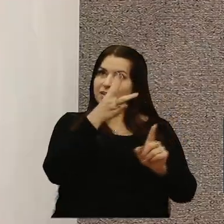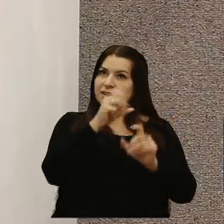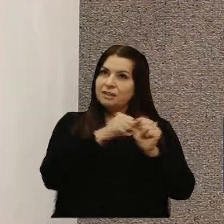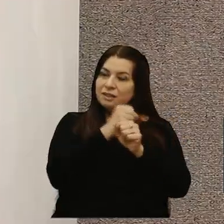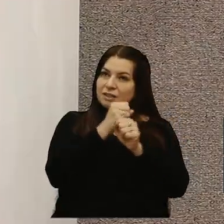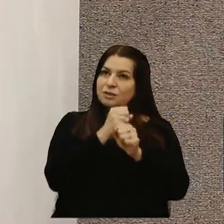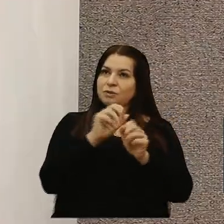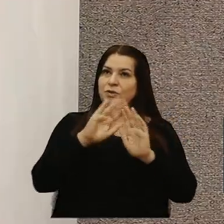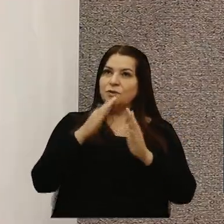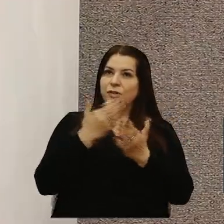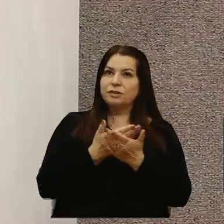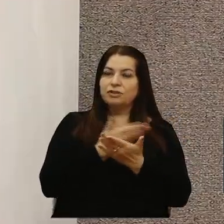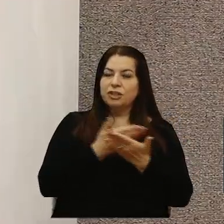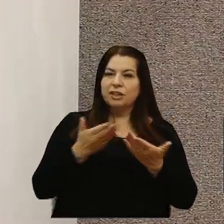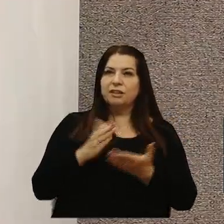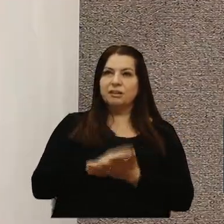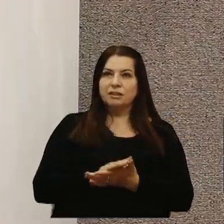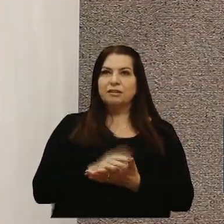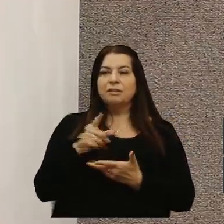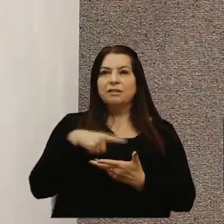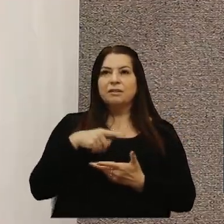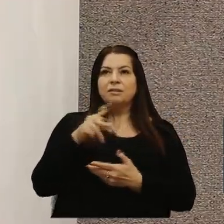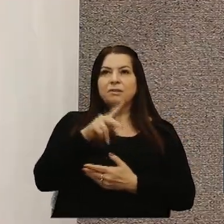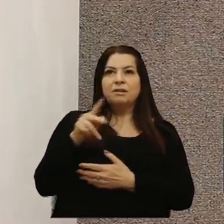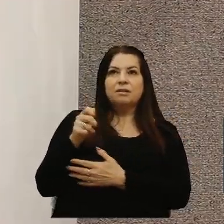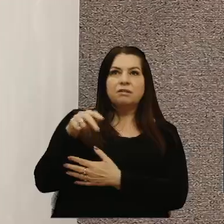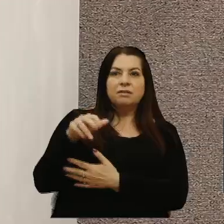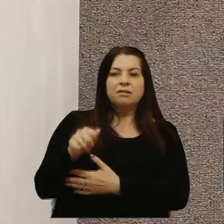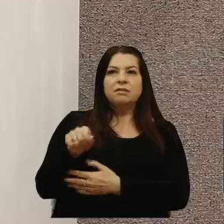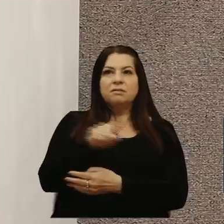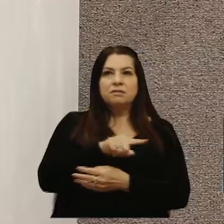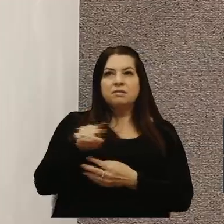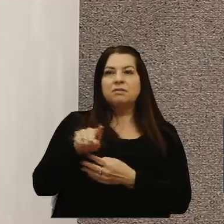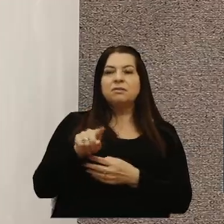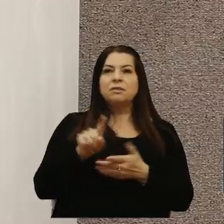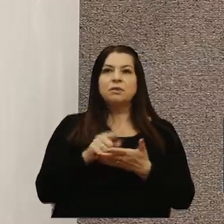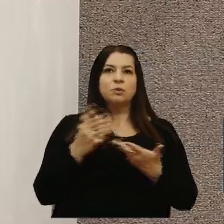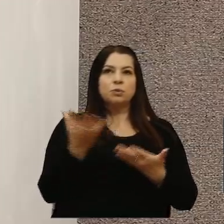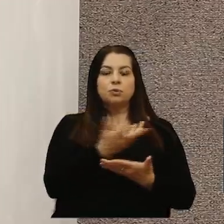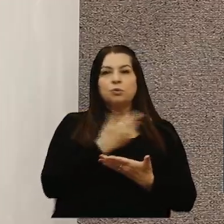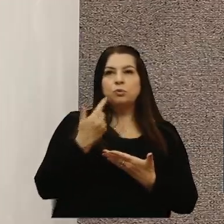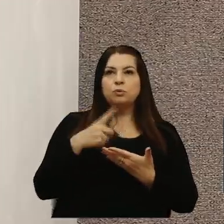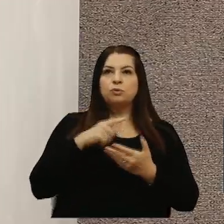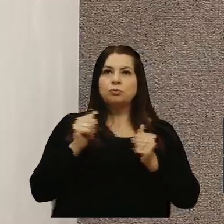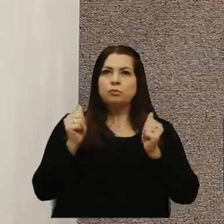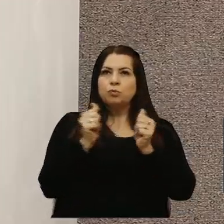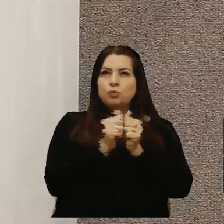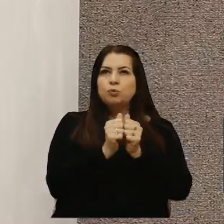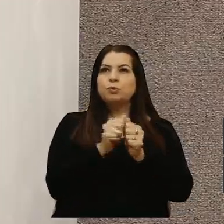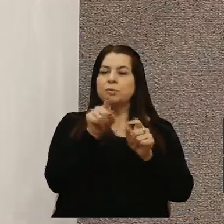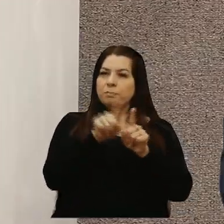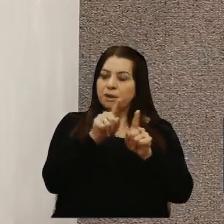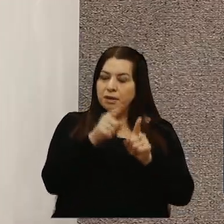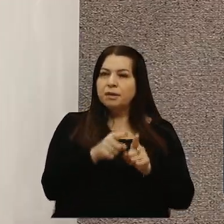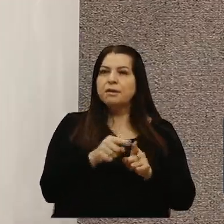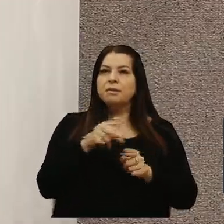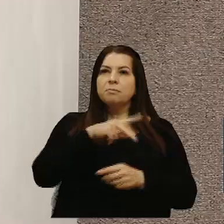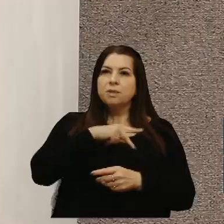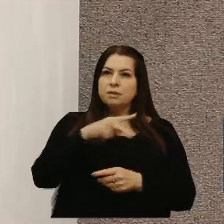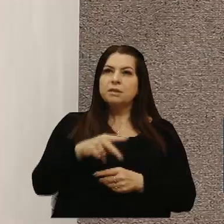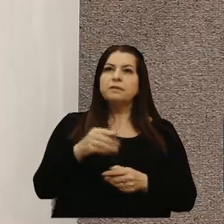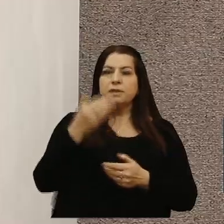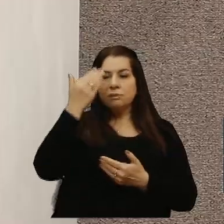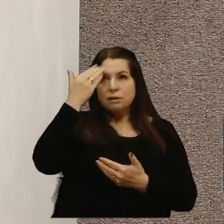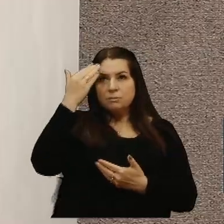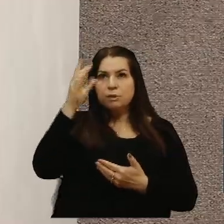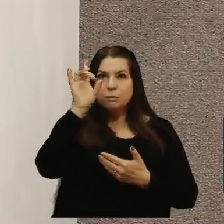existência do colégio, então saudar a Profiana, o Cláudio, o Germano, enfim, todos que vão estar conosco daqui a pouco também. E, presidente, fazer um